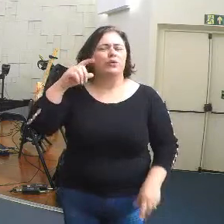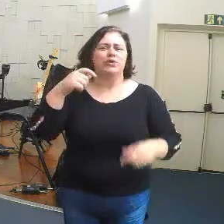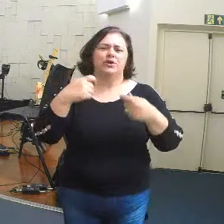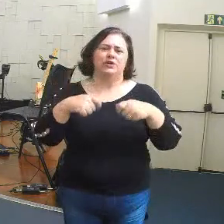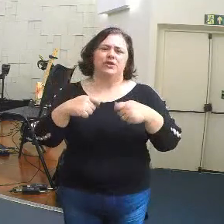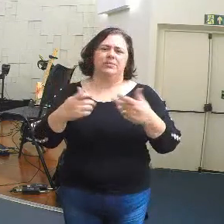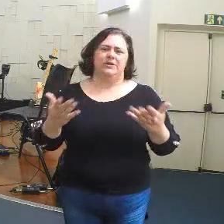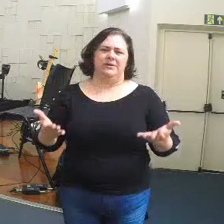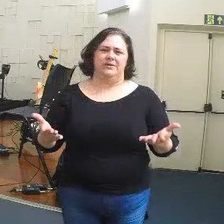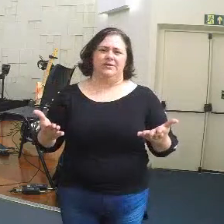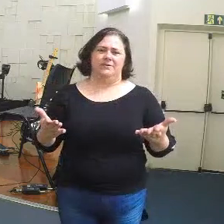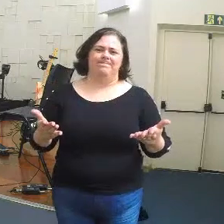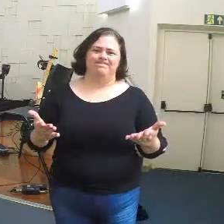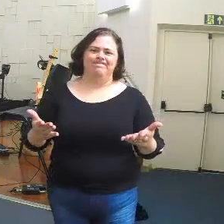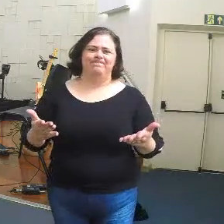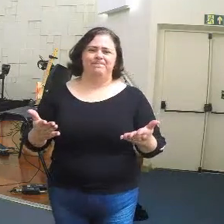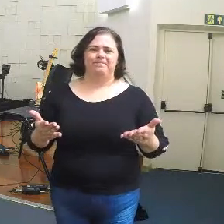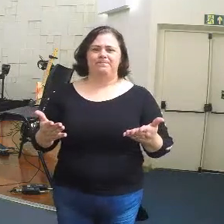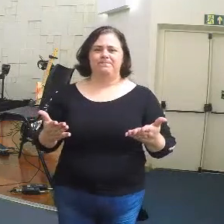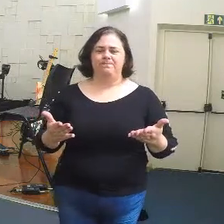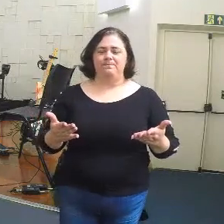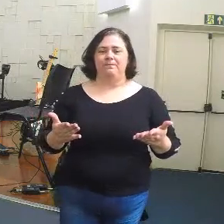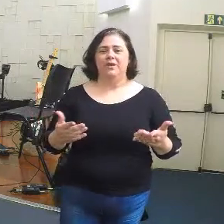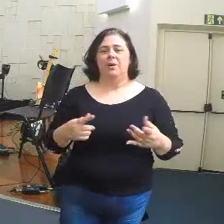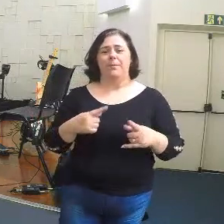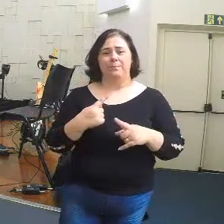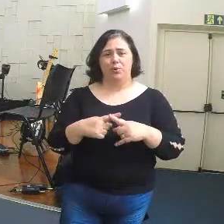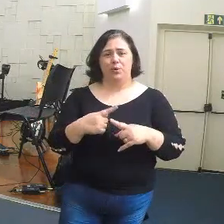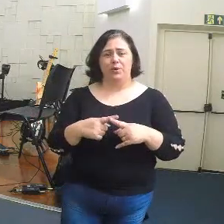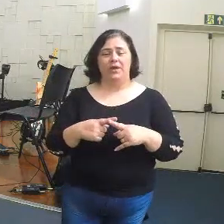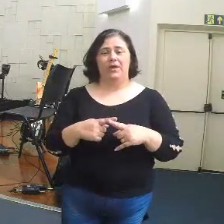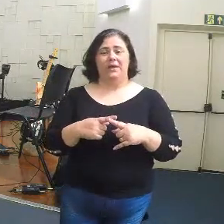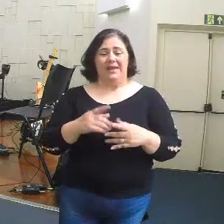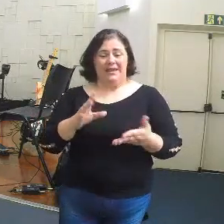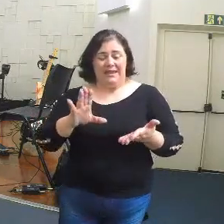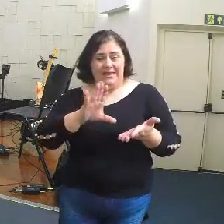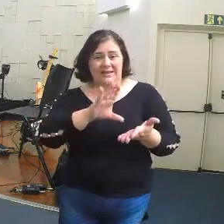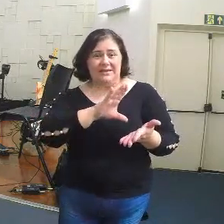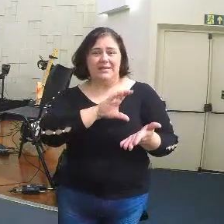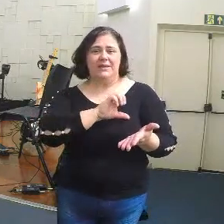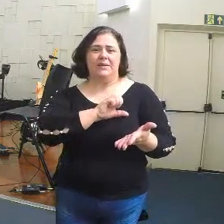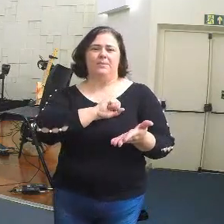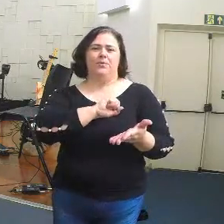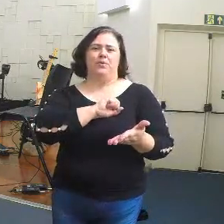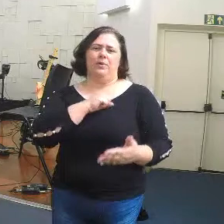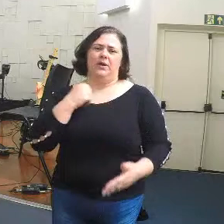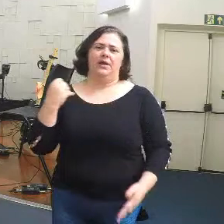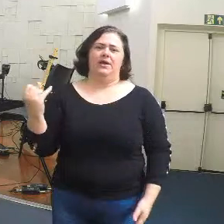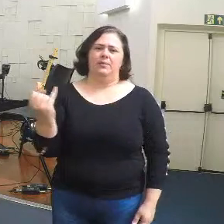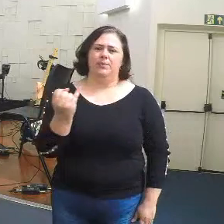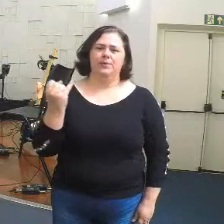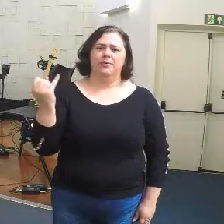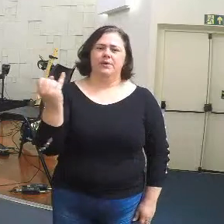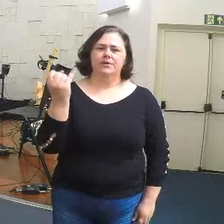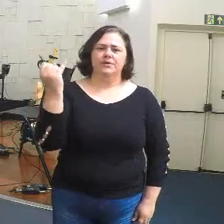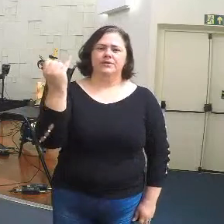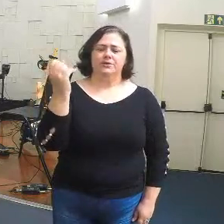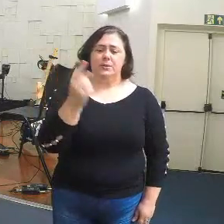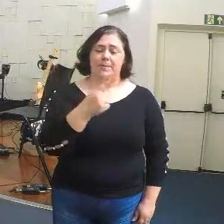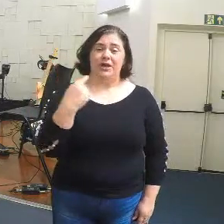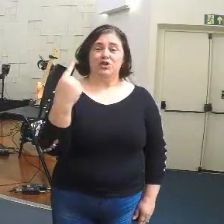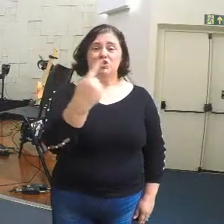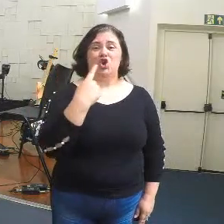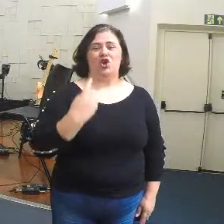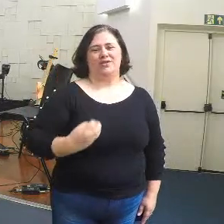aperfeiçoado. O ato em si tem valor, tem virtude. Não estou dizendo que, seja qual